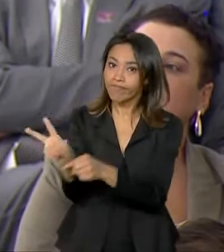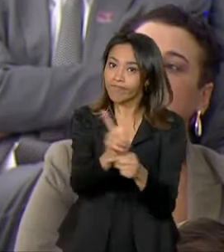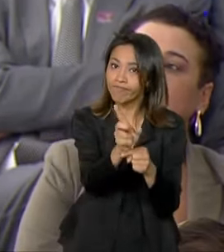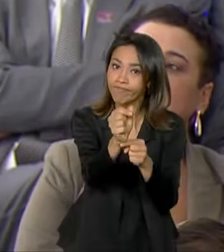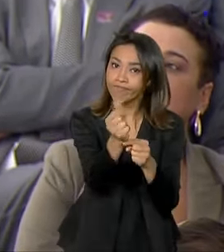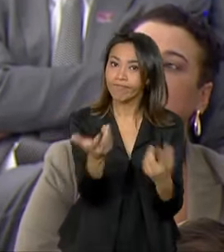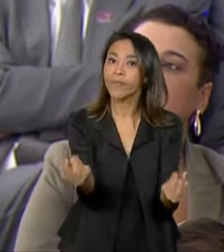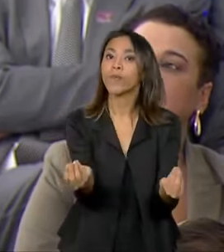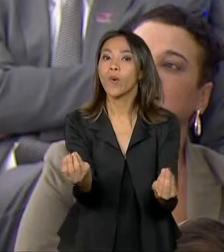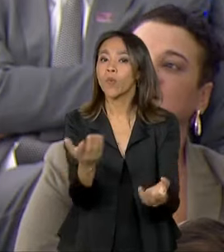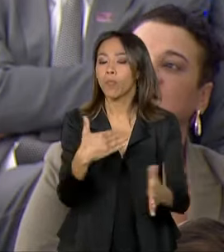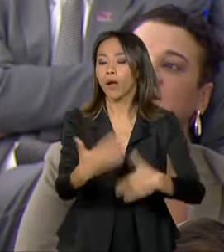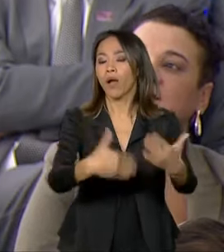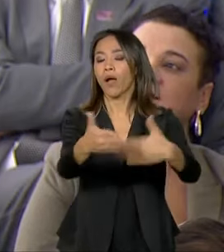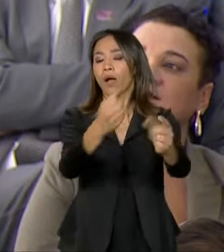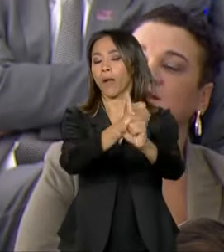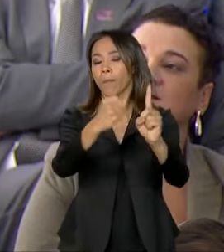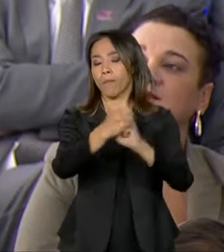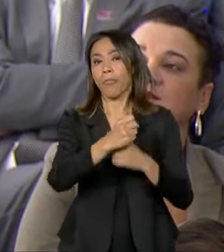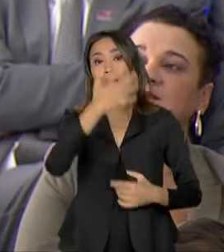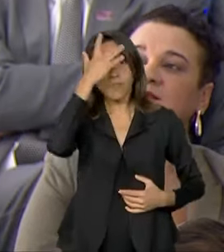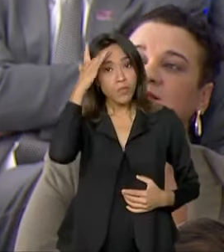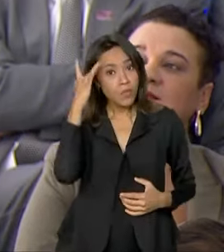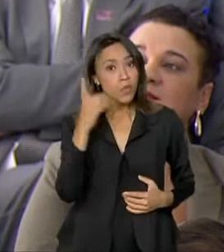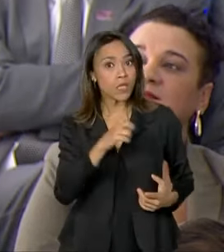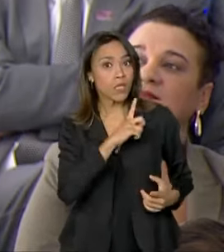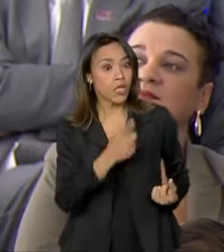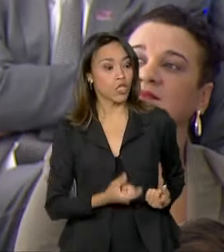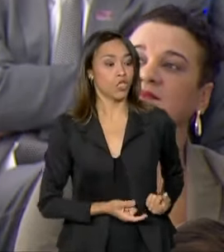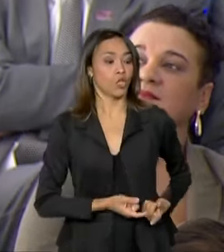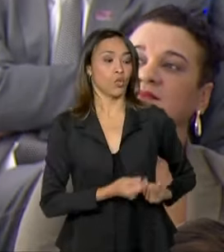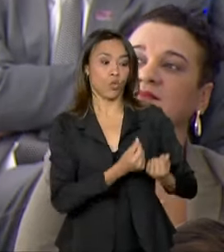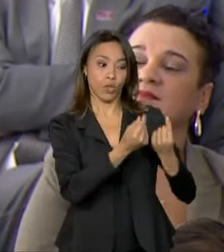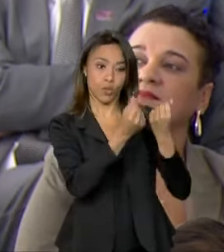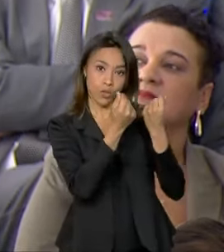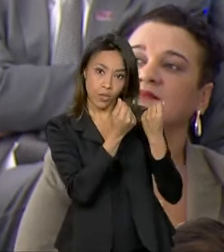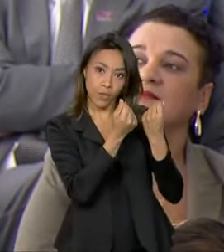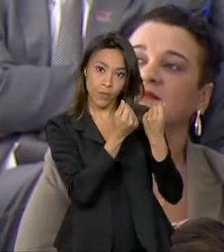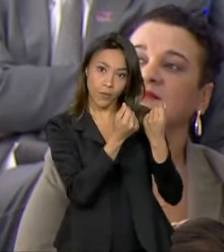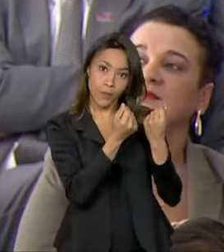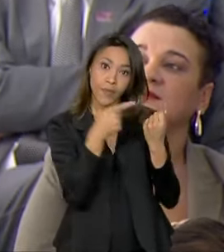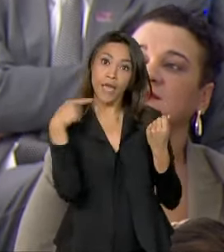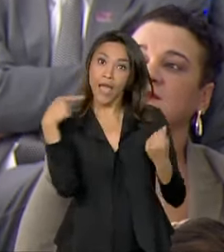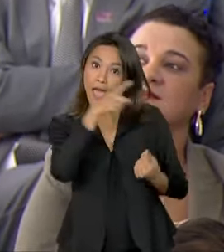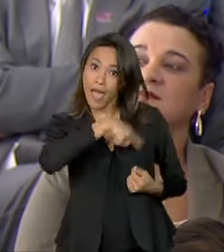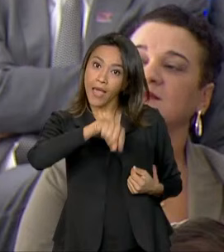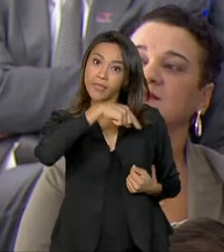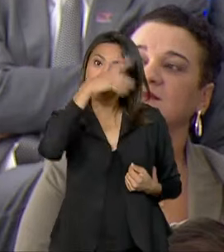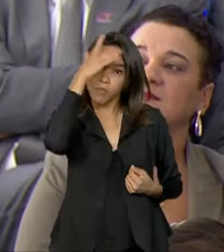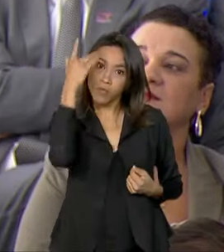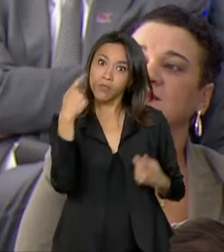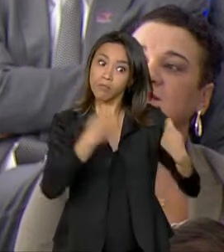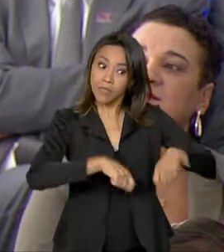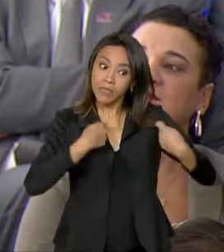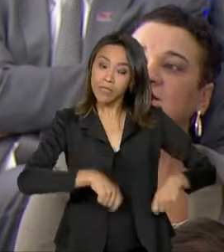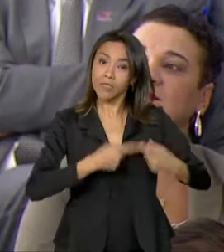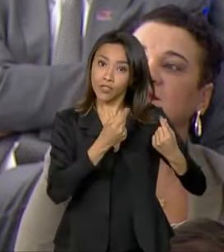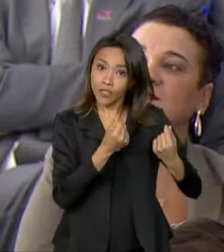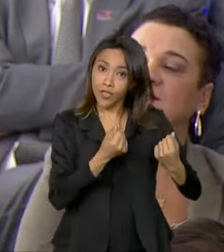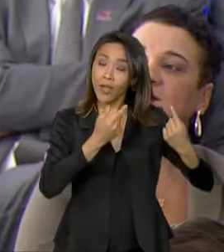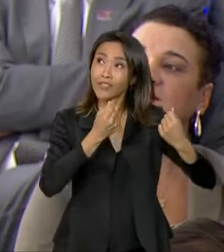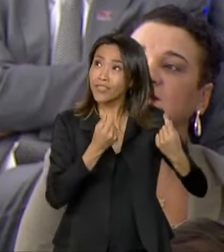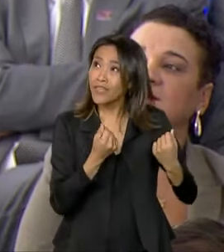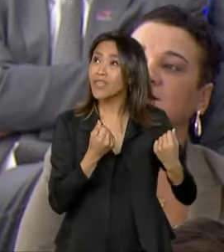As pessoas que têm muito dinheiro, muitas vezes, quando precisam de dinheiro, é tanto dinheiro que